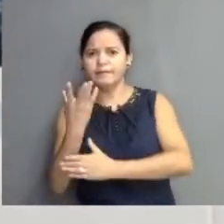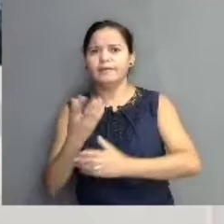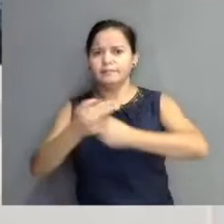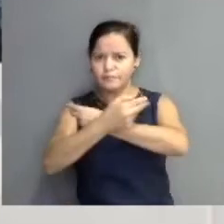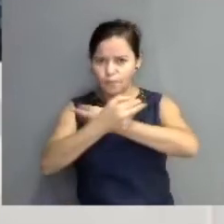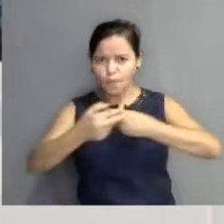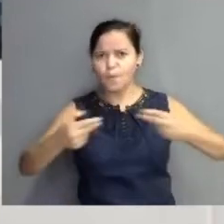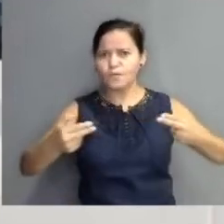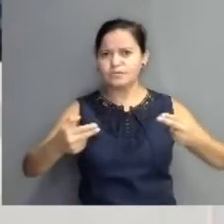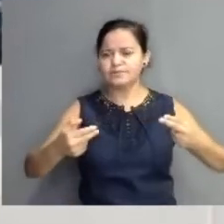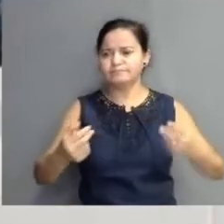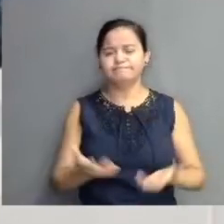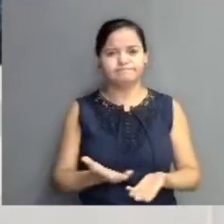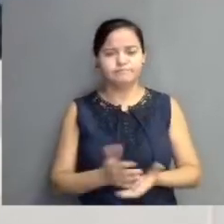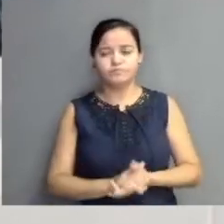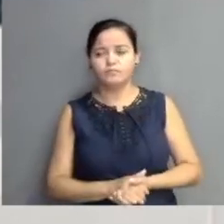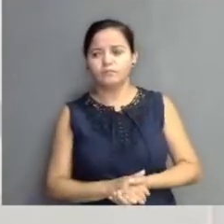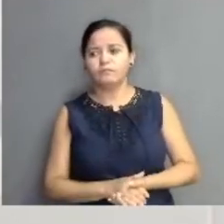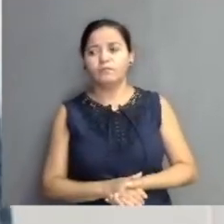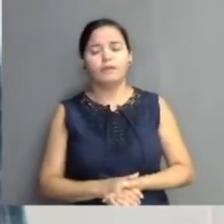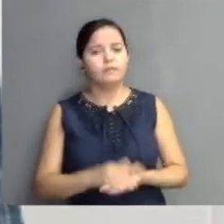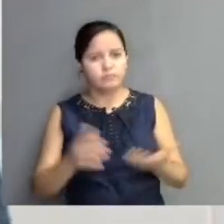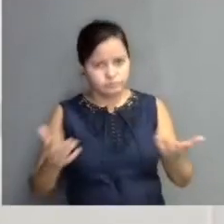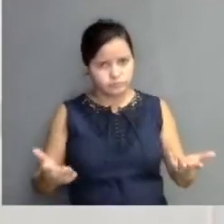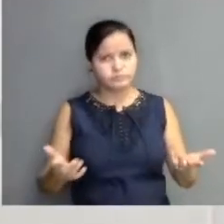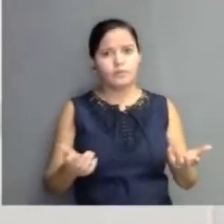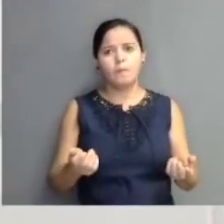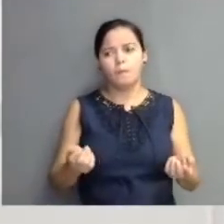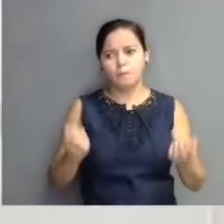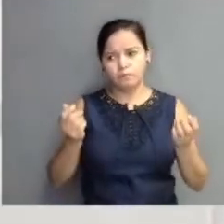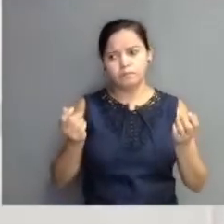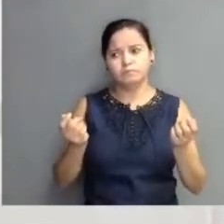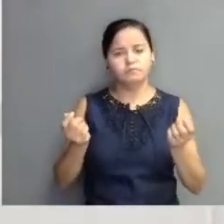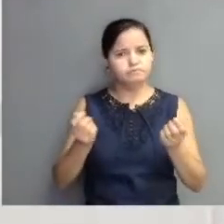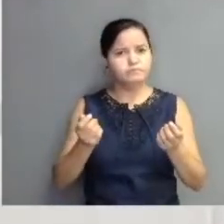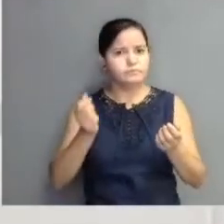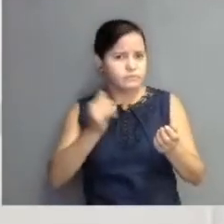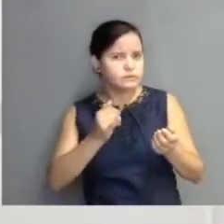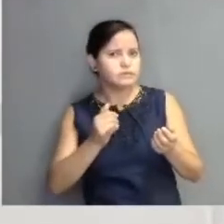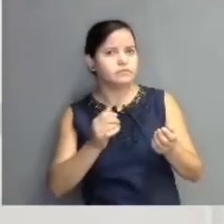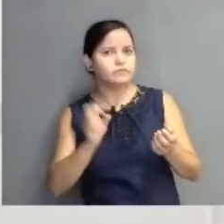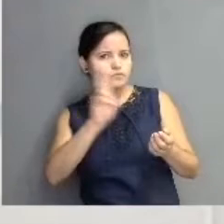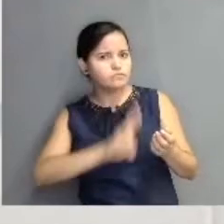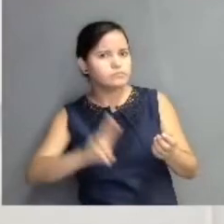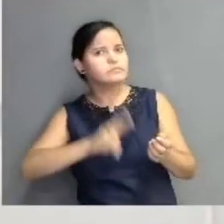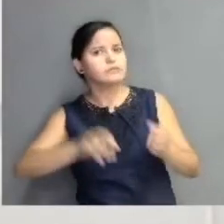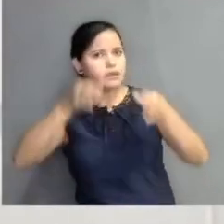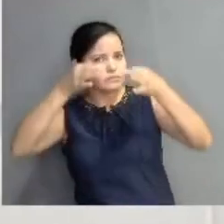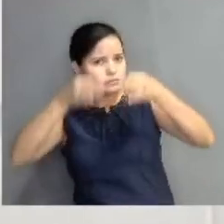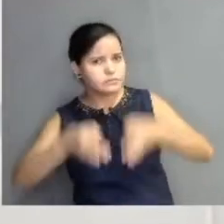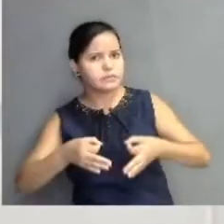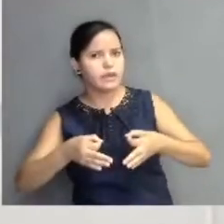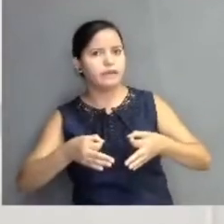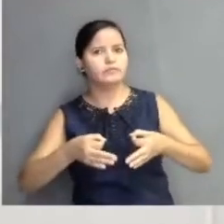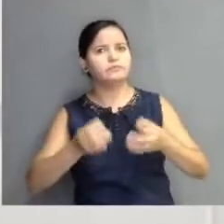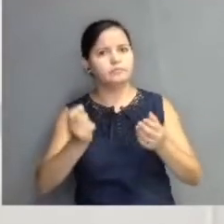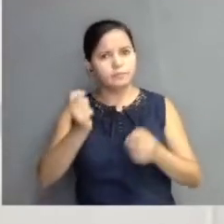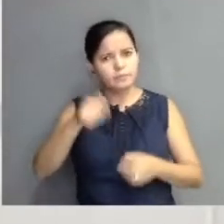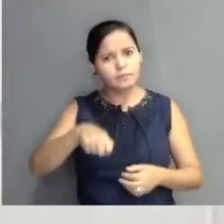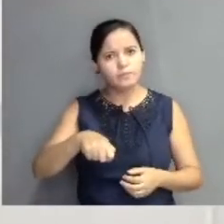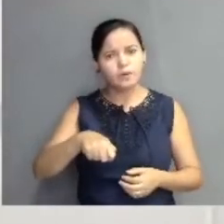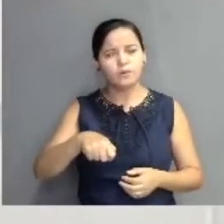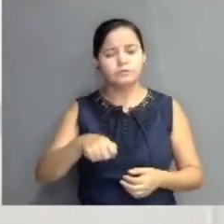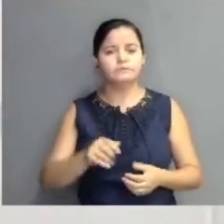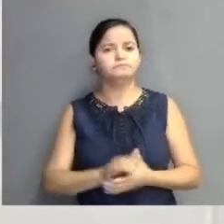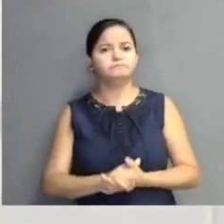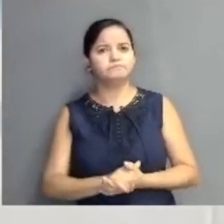plástico. Há uma diminuição, há um ganho, talvez, estético do volume disso, mas você perde em